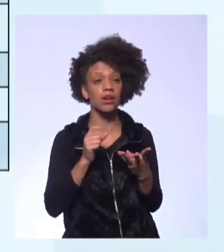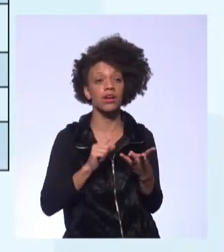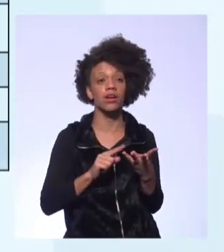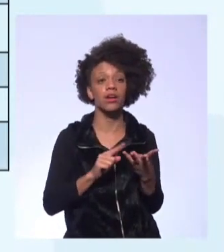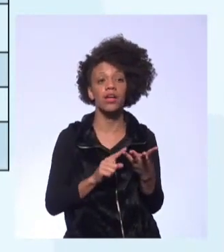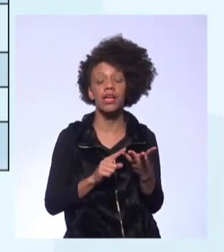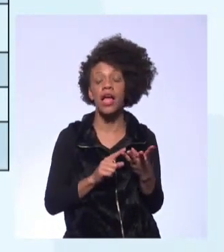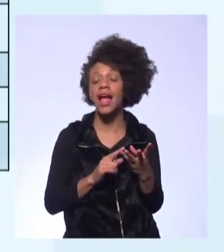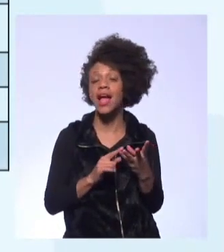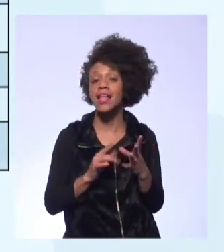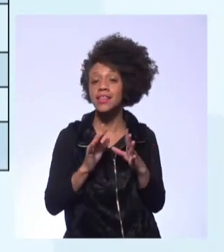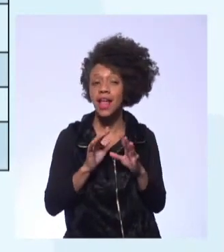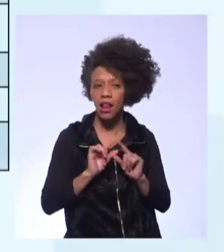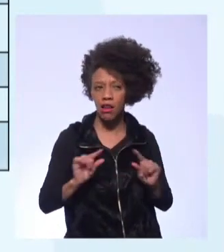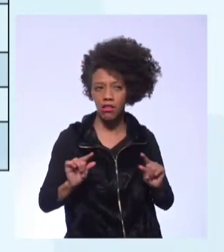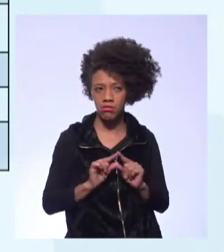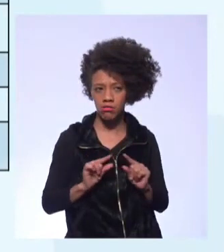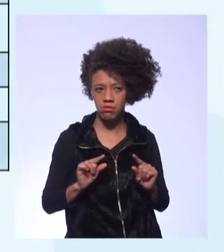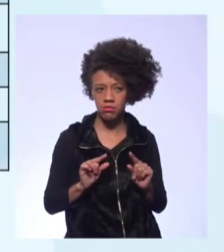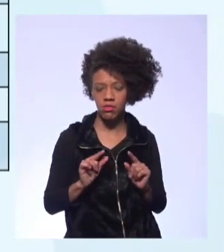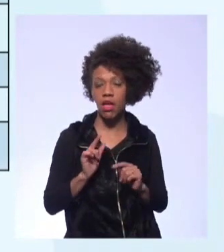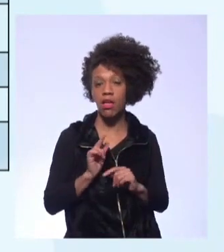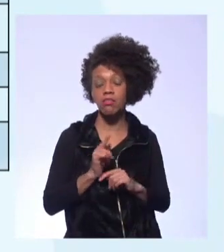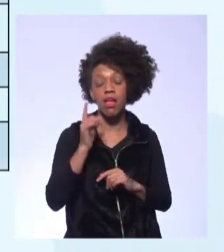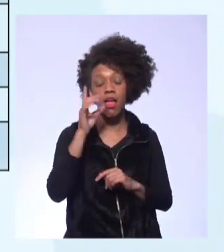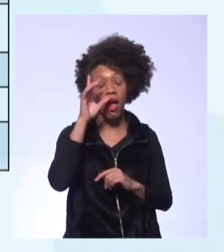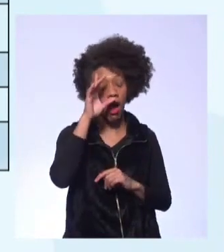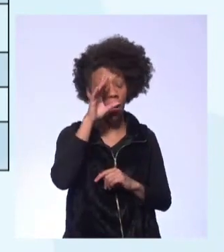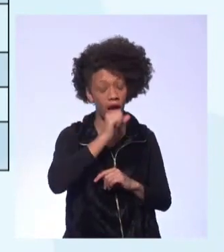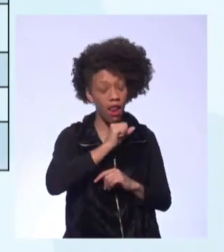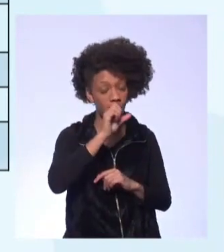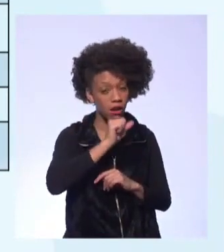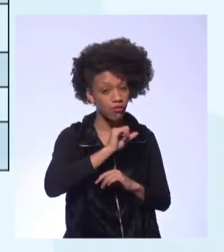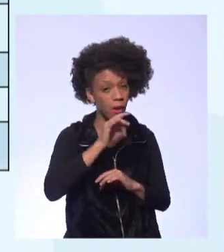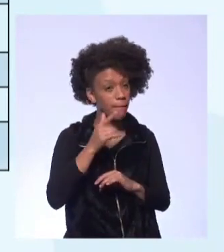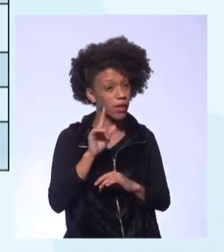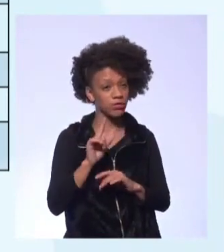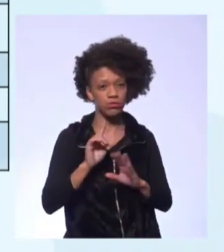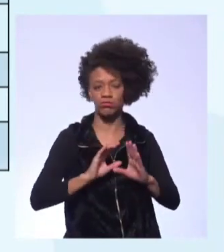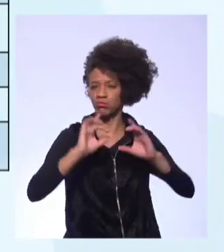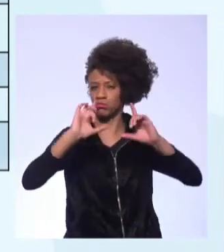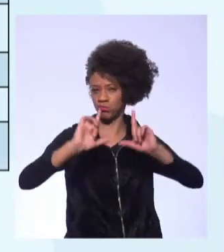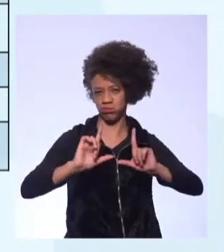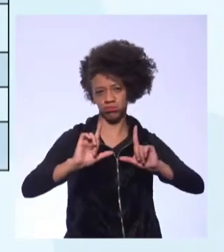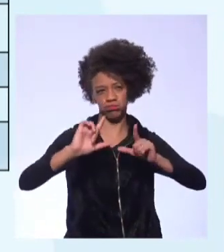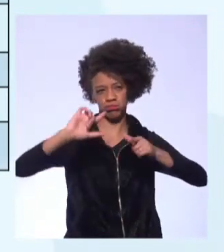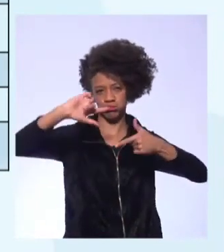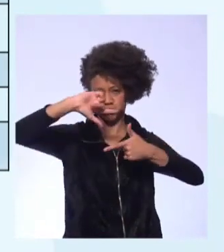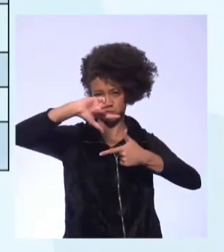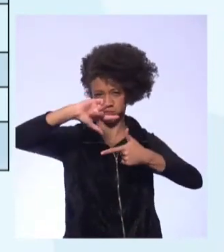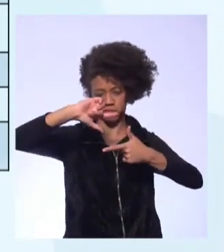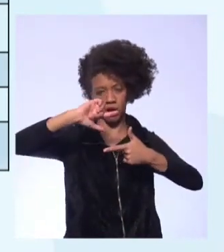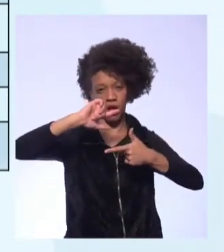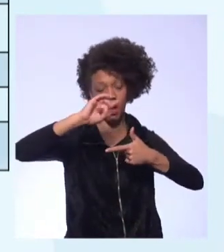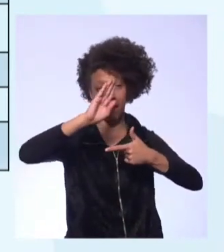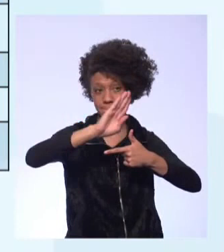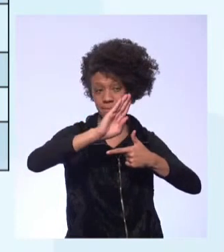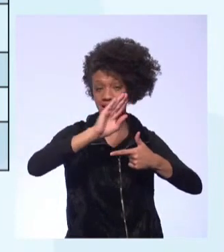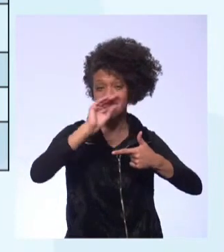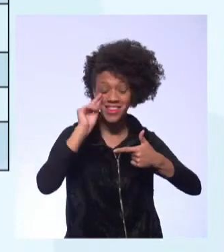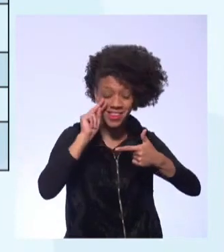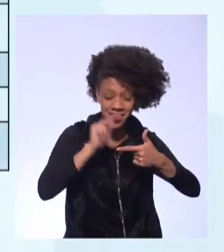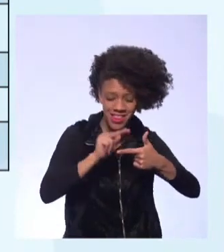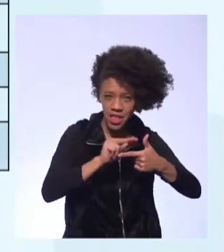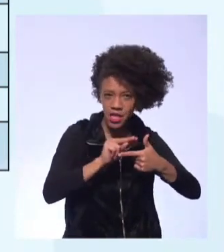B. Na legenda, eu tenho a laranja, só que ela não está participando do quadrinho B. E a análise é dentro do quadrinho.